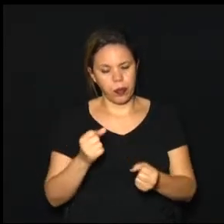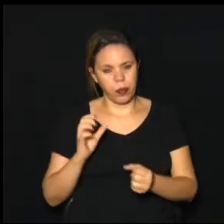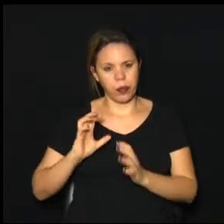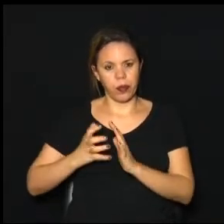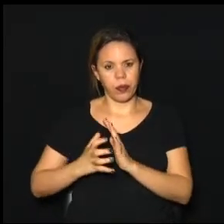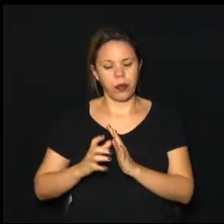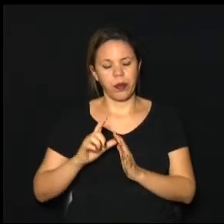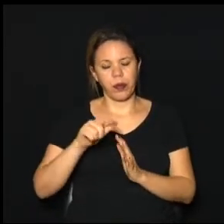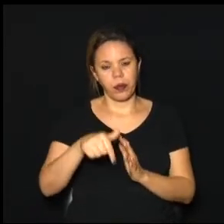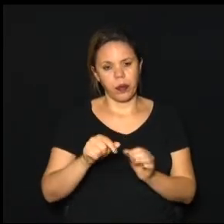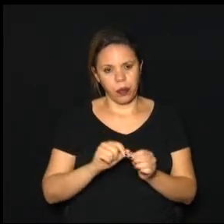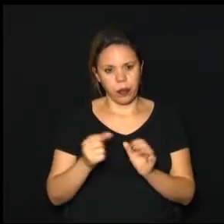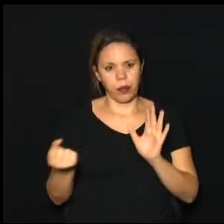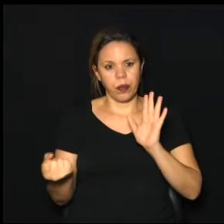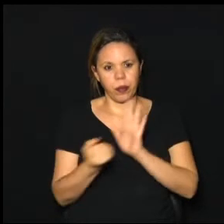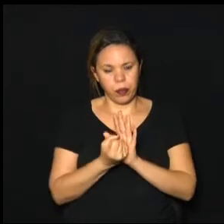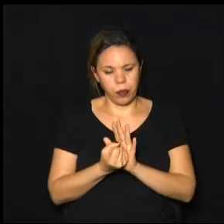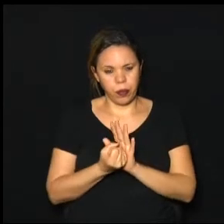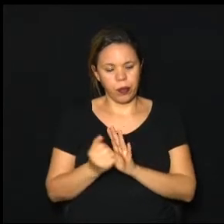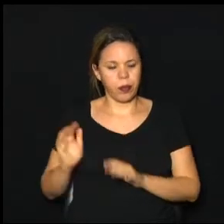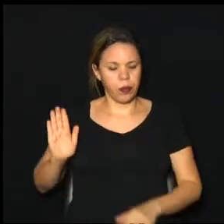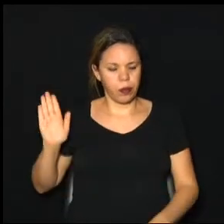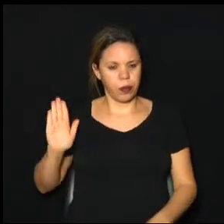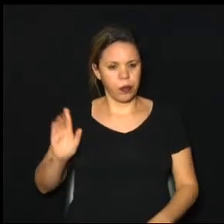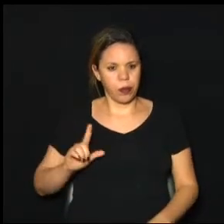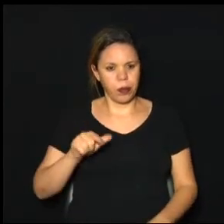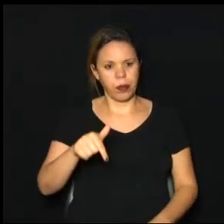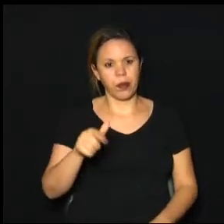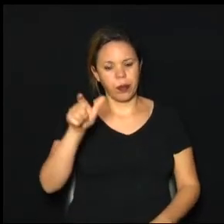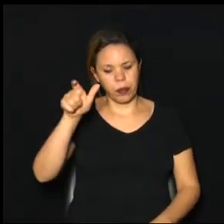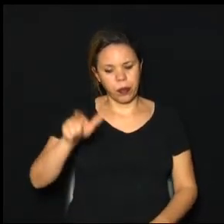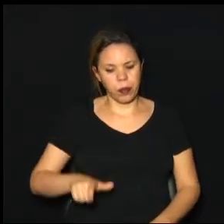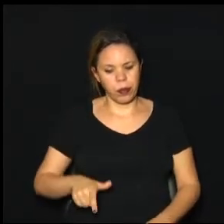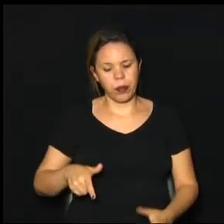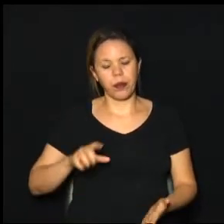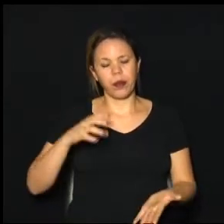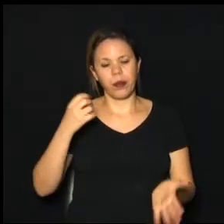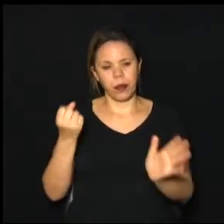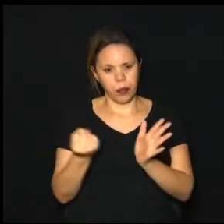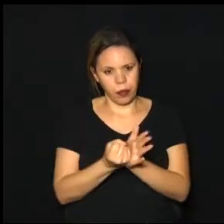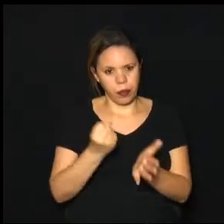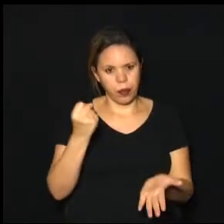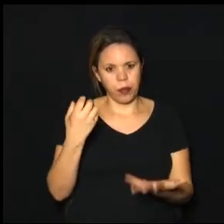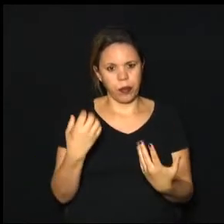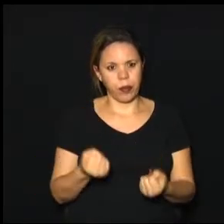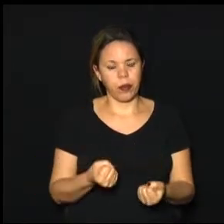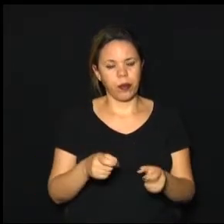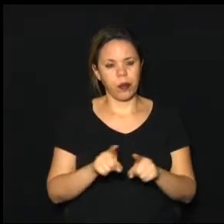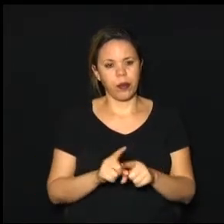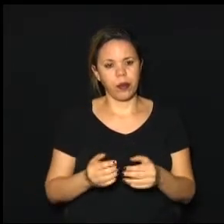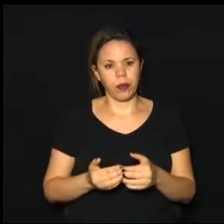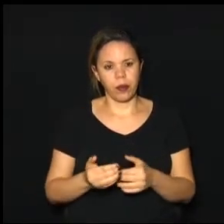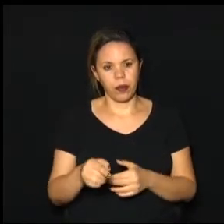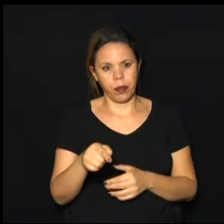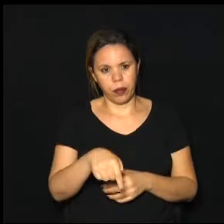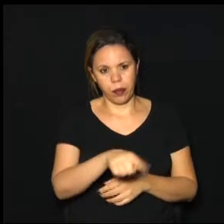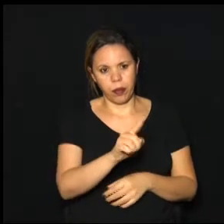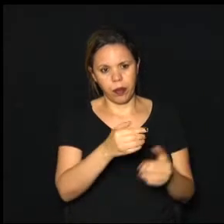convenção partidária vem o registro das candidaturas, o candidato foi registrado, a partir do registro ele